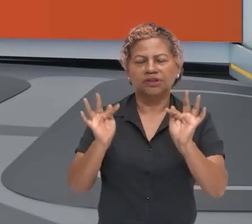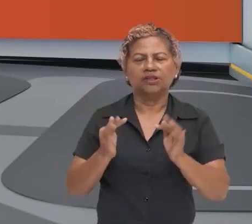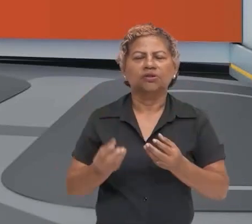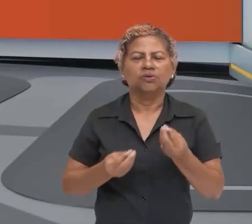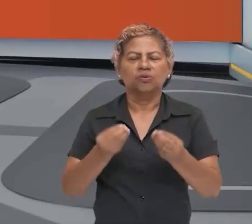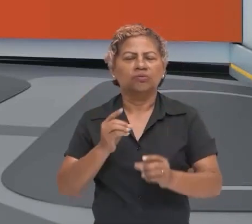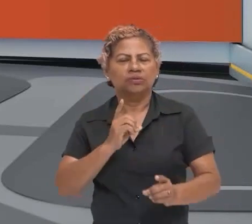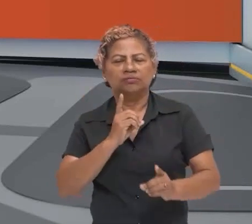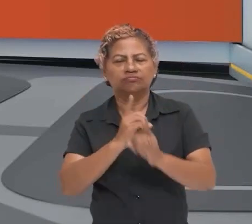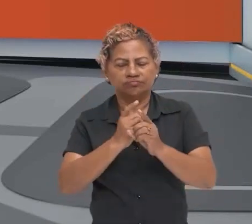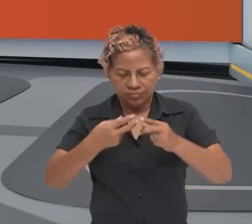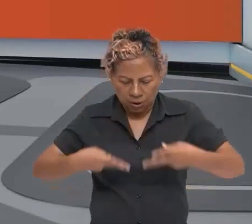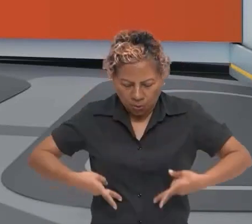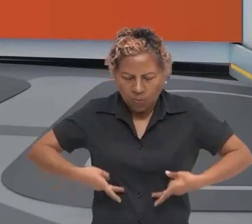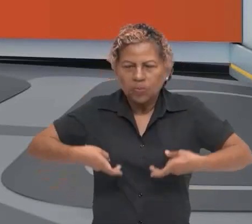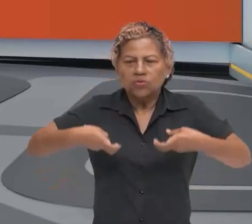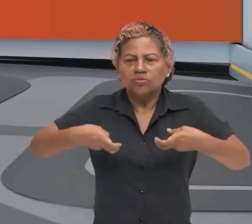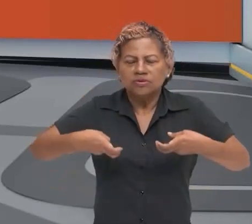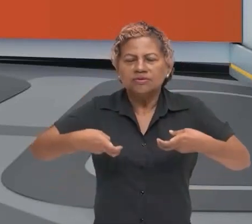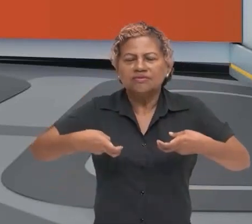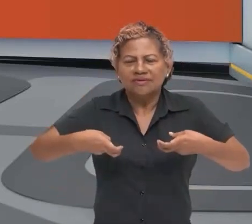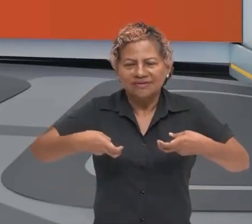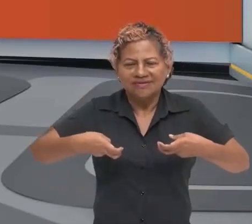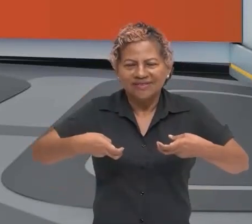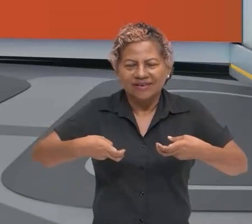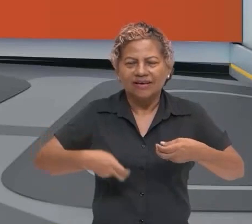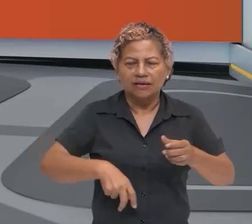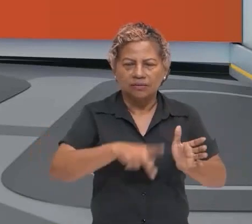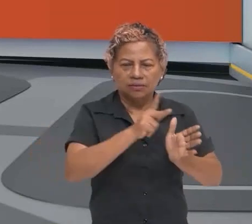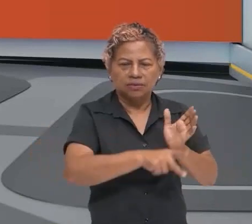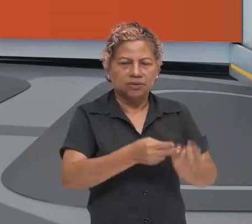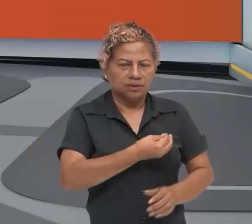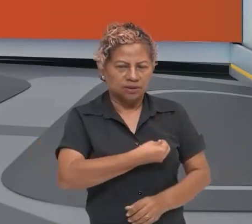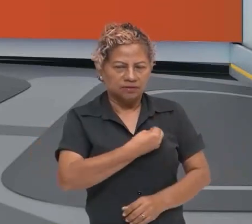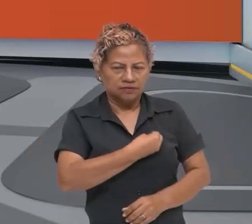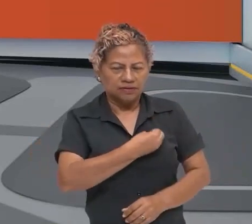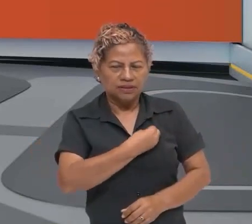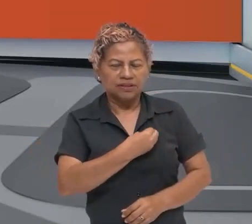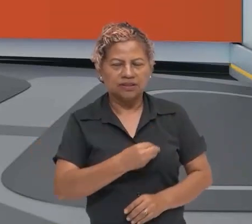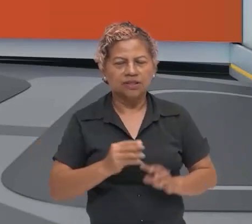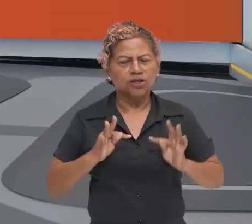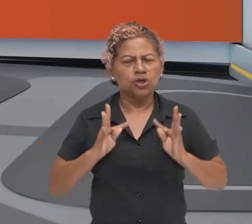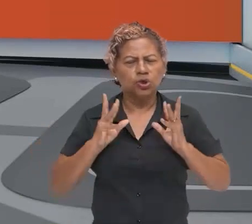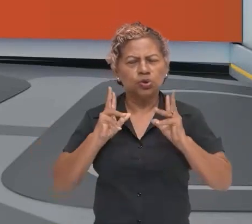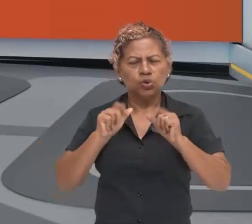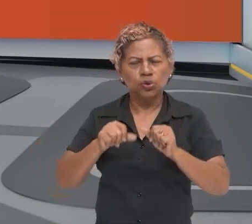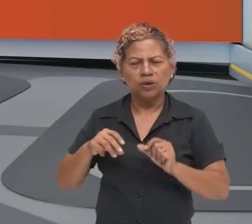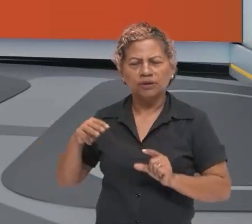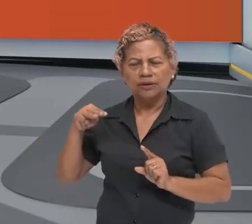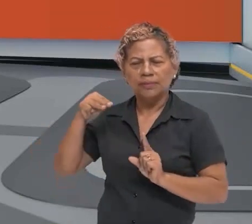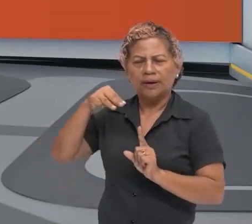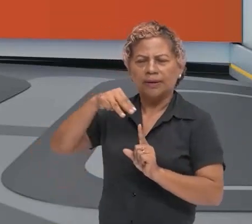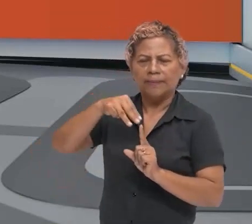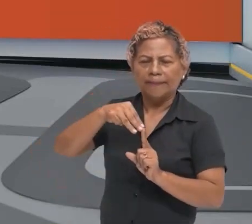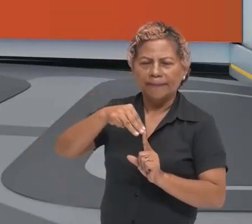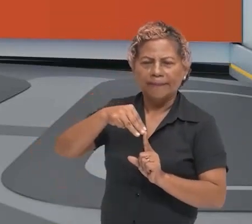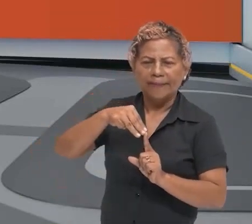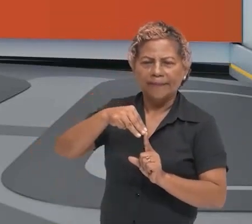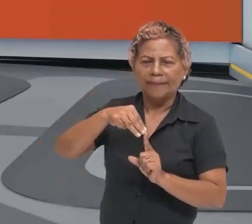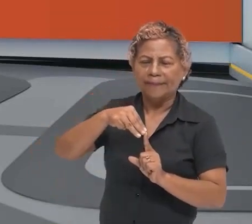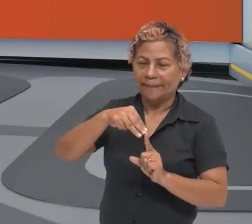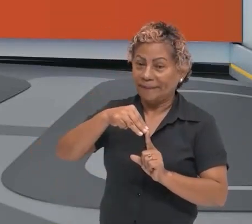me autoconhecer, tentar fazer o meu projeto de vida, colocar as minhas metas para alcançar. Isso aqui,